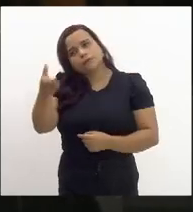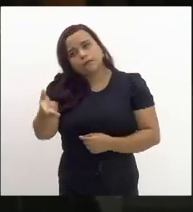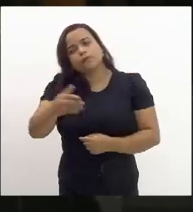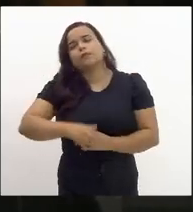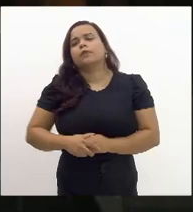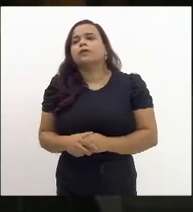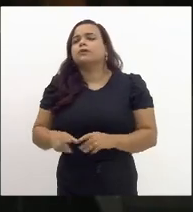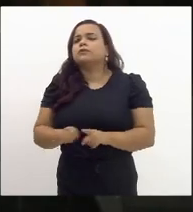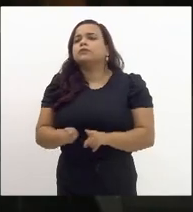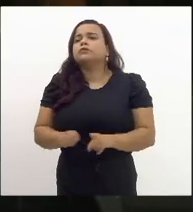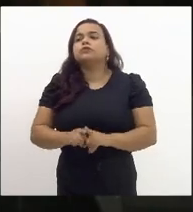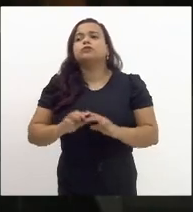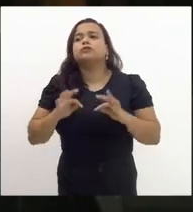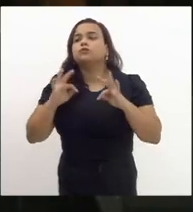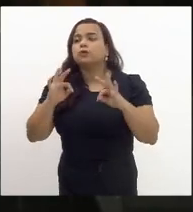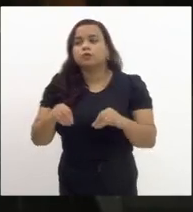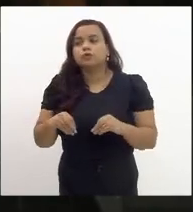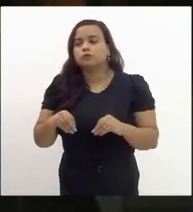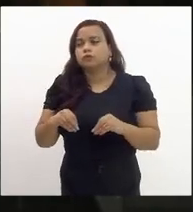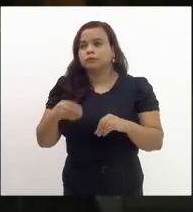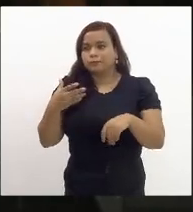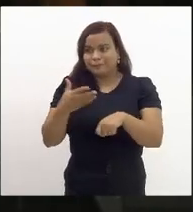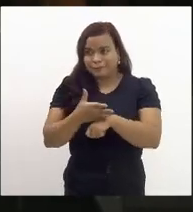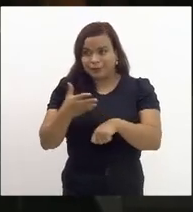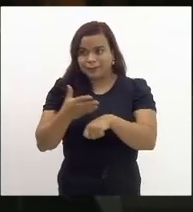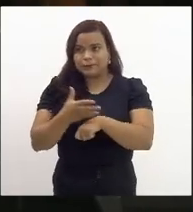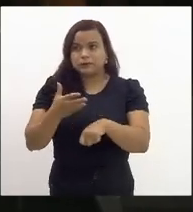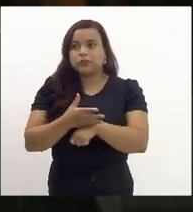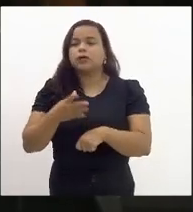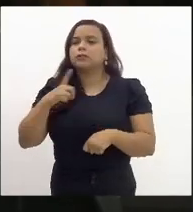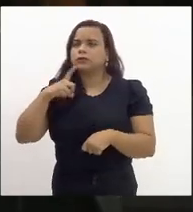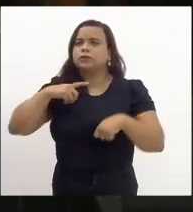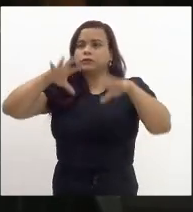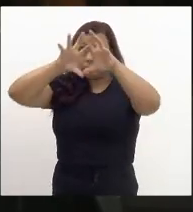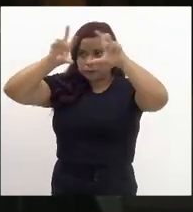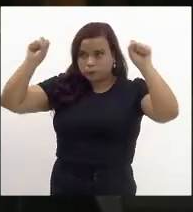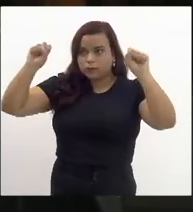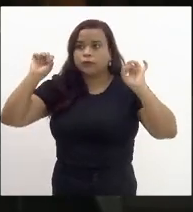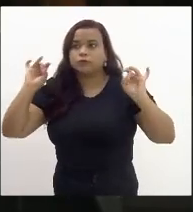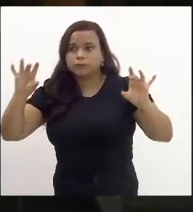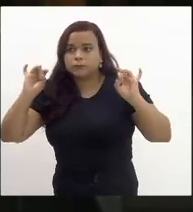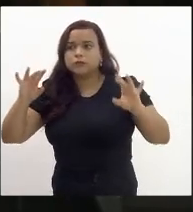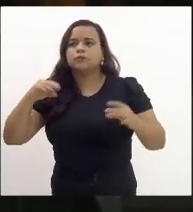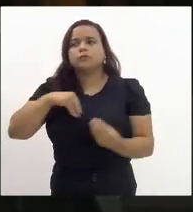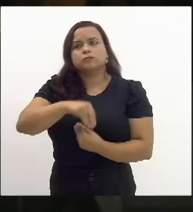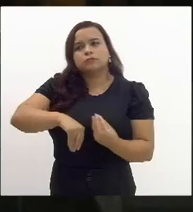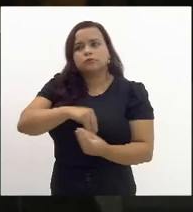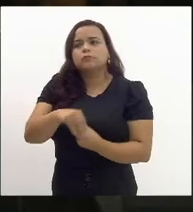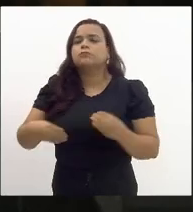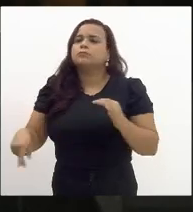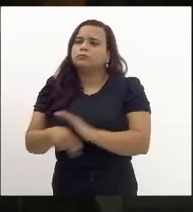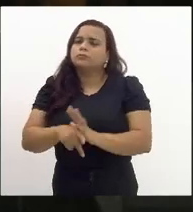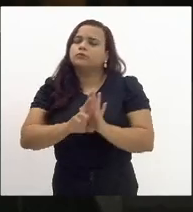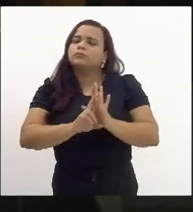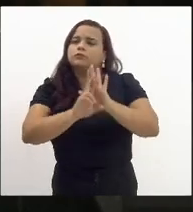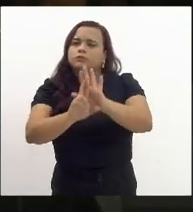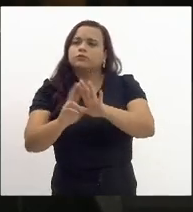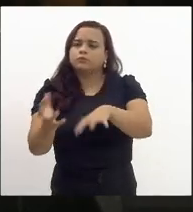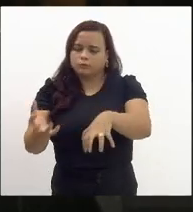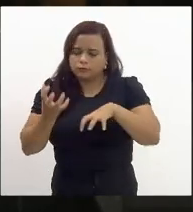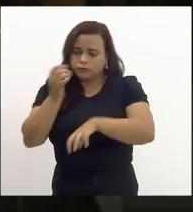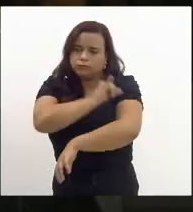e todos aqueles que fizeram parte do Tribunal Especial Misto, representando o